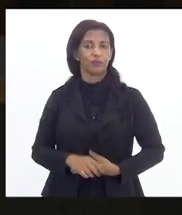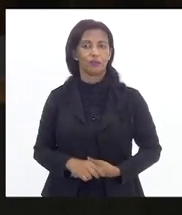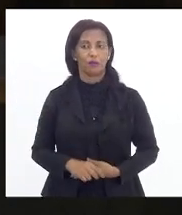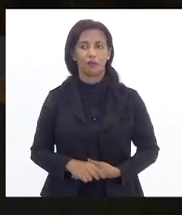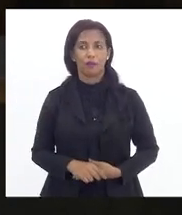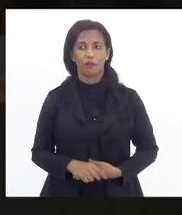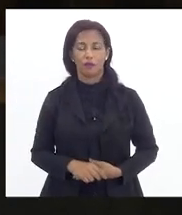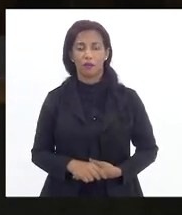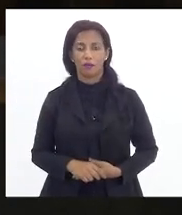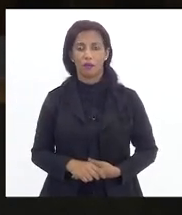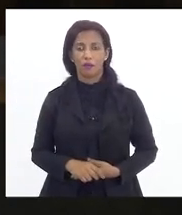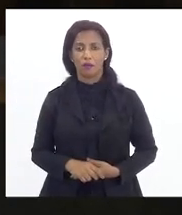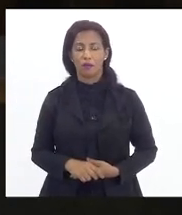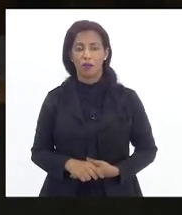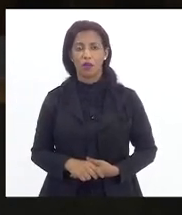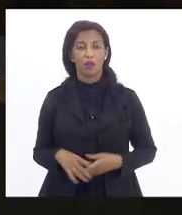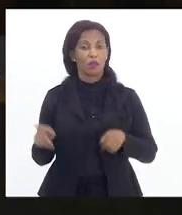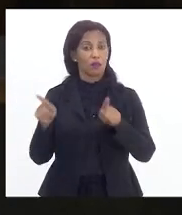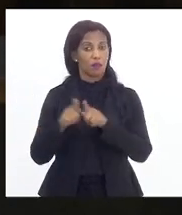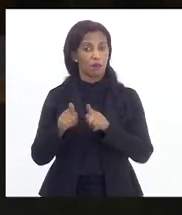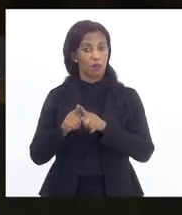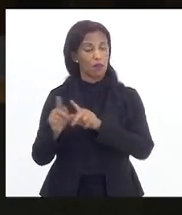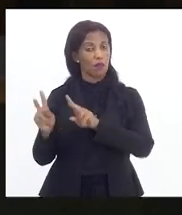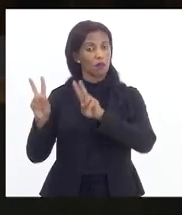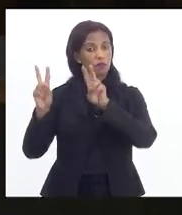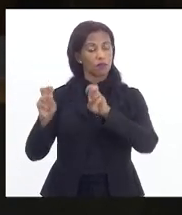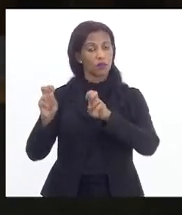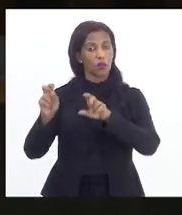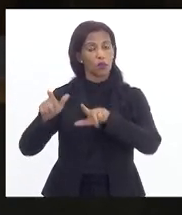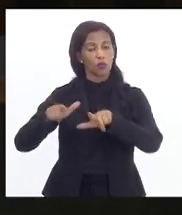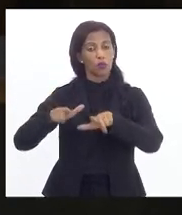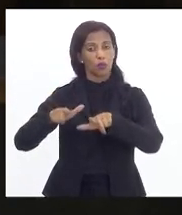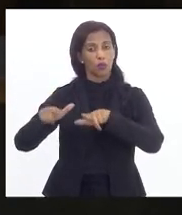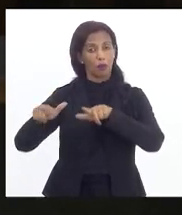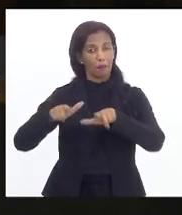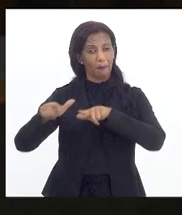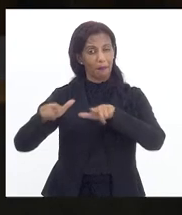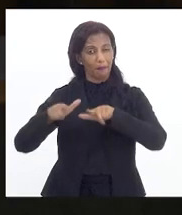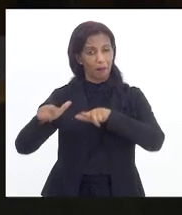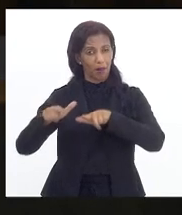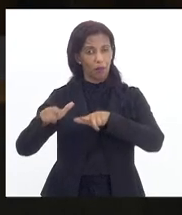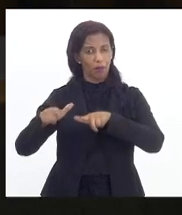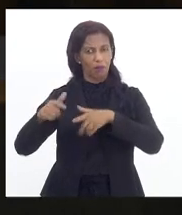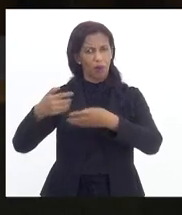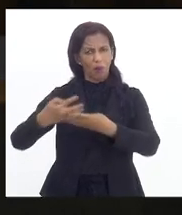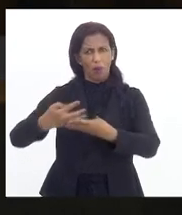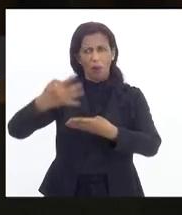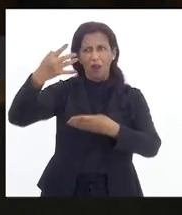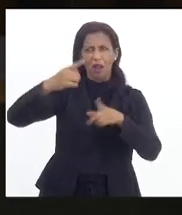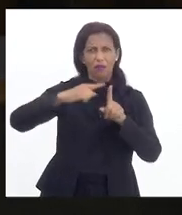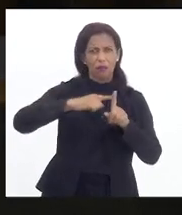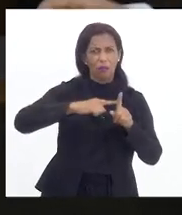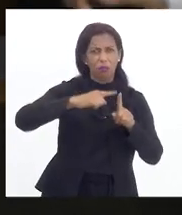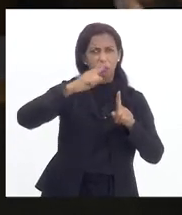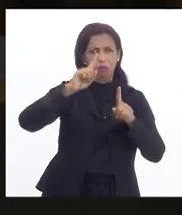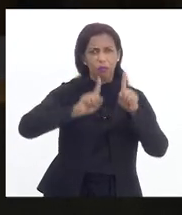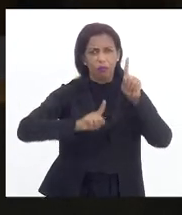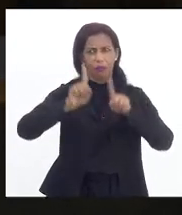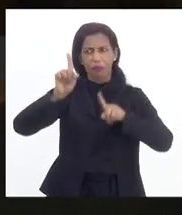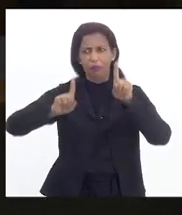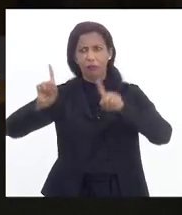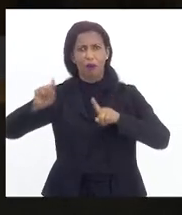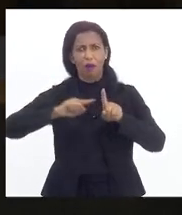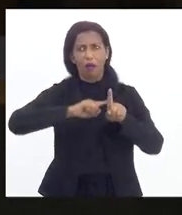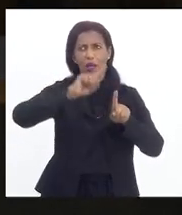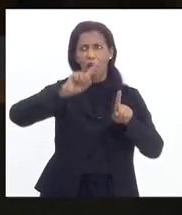sobre a série histórica do emprego eu acho que o gráfico senhor colocou faz um diagnóstico preciso